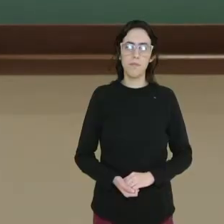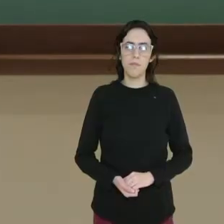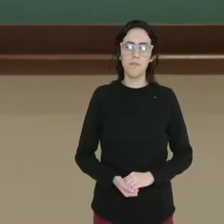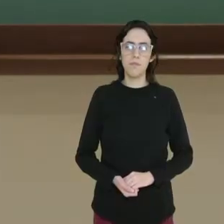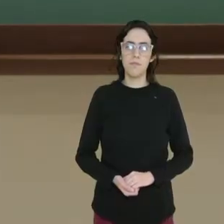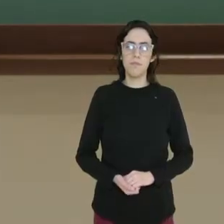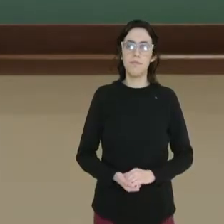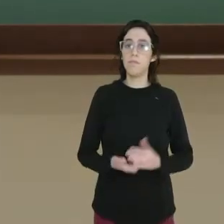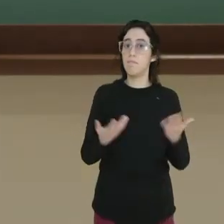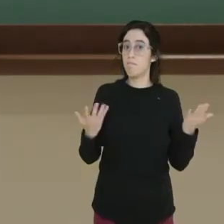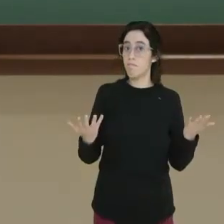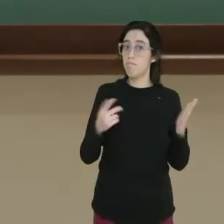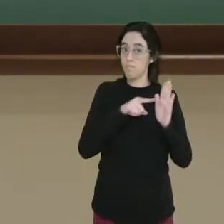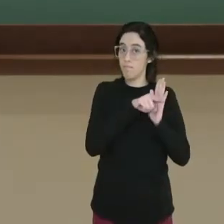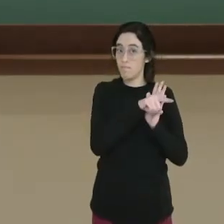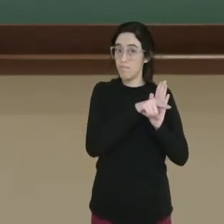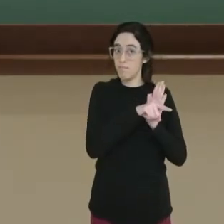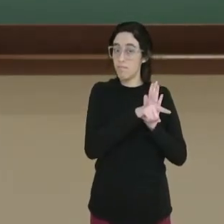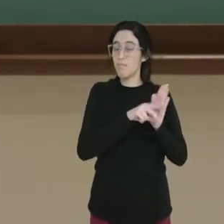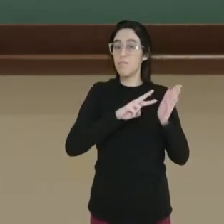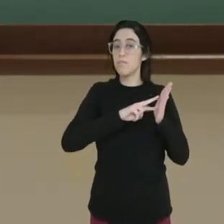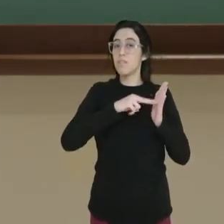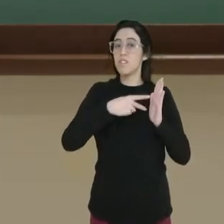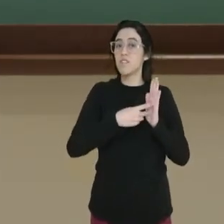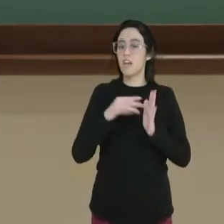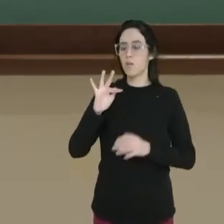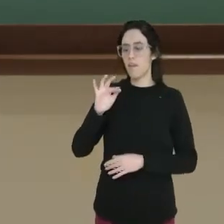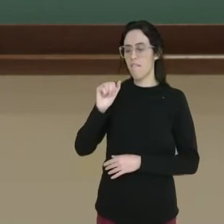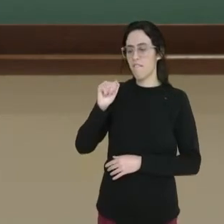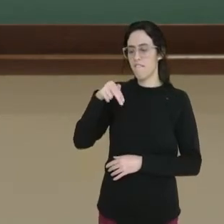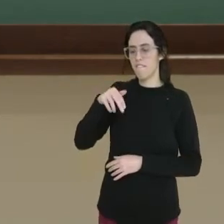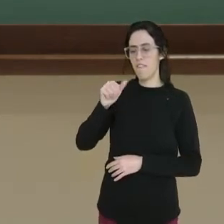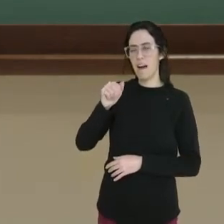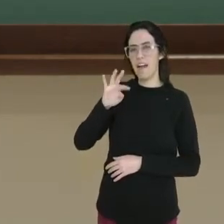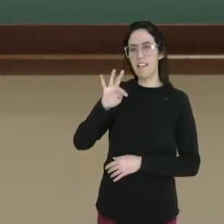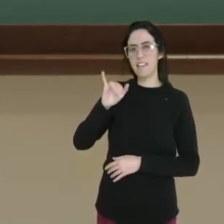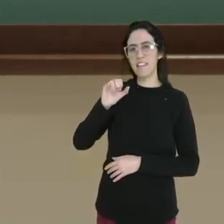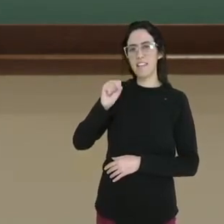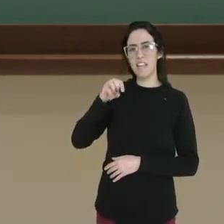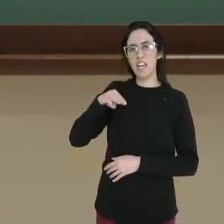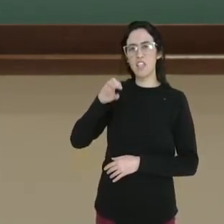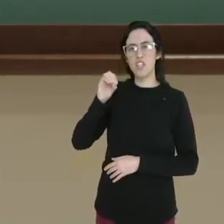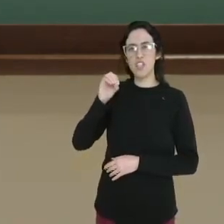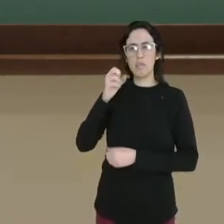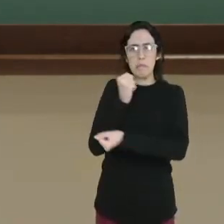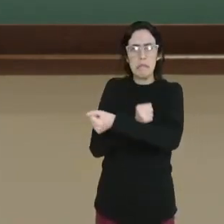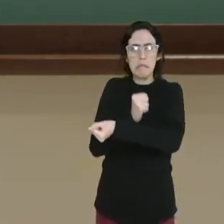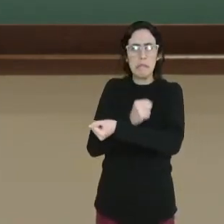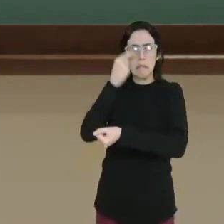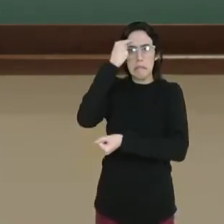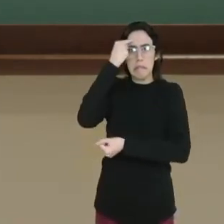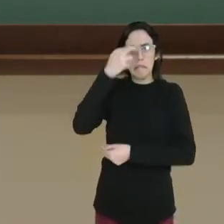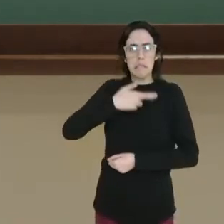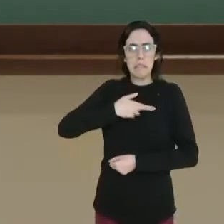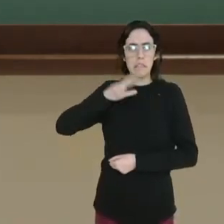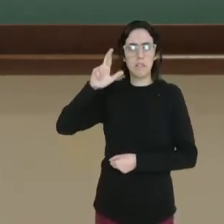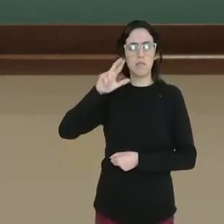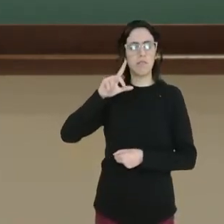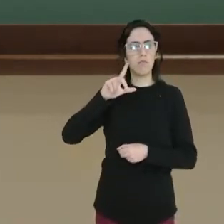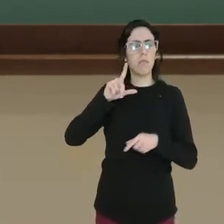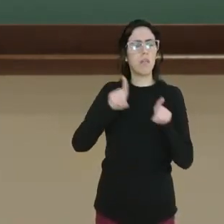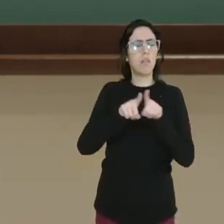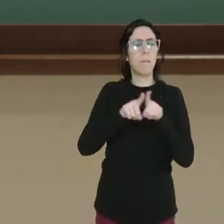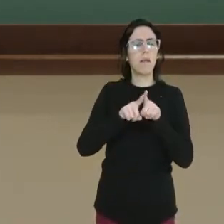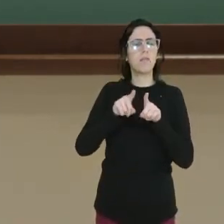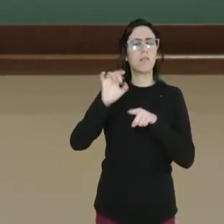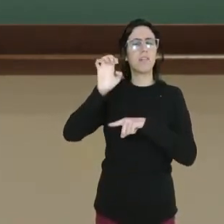E aí, pesquisou então o que significa fanatismo religioso, a relação desse conceito com a ideia de laicidade do